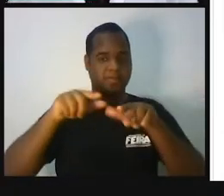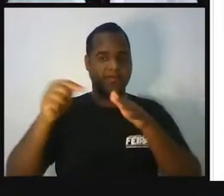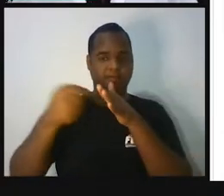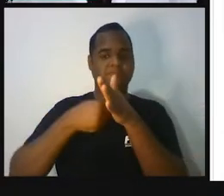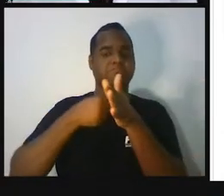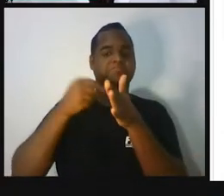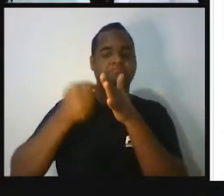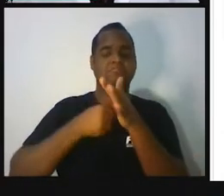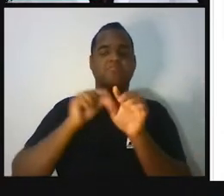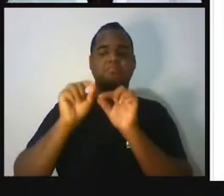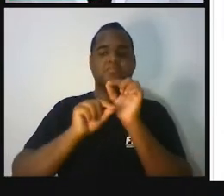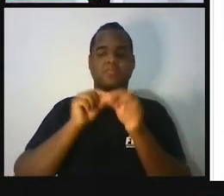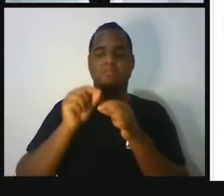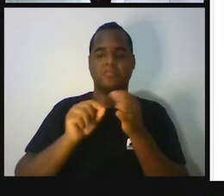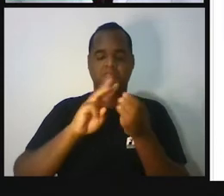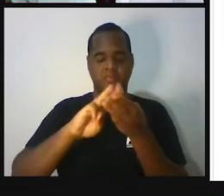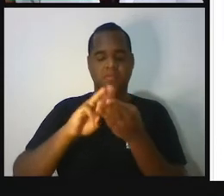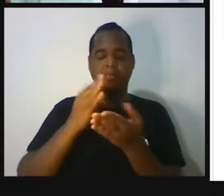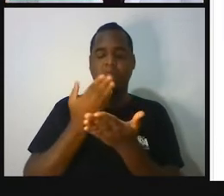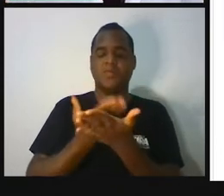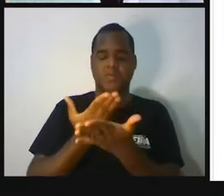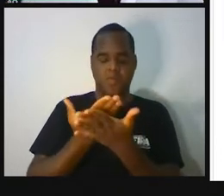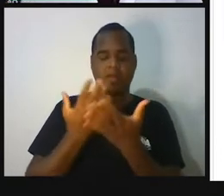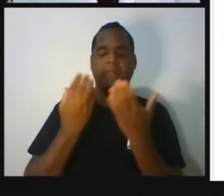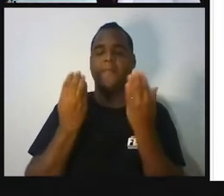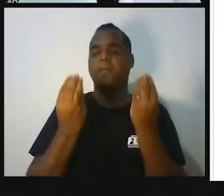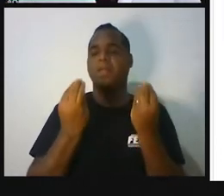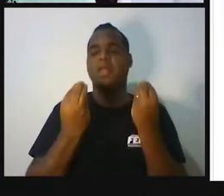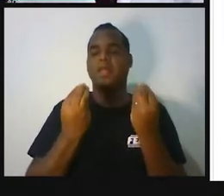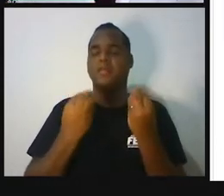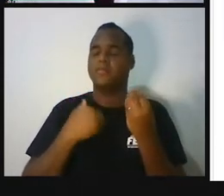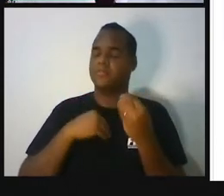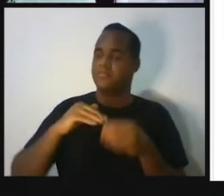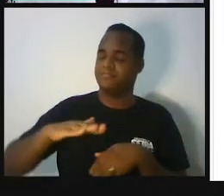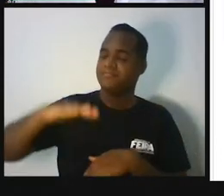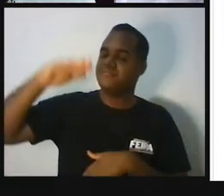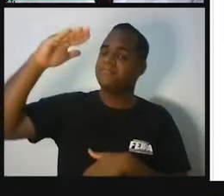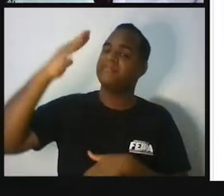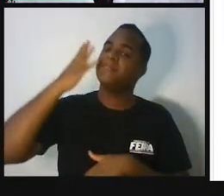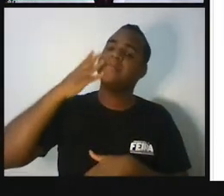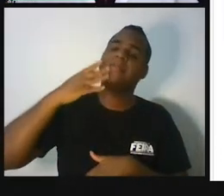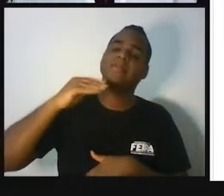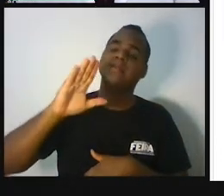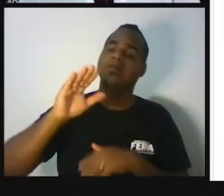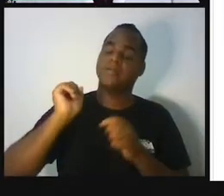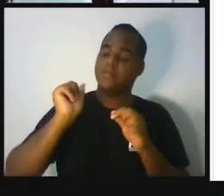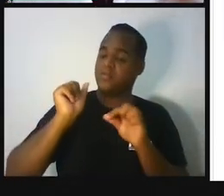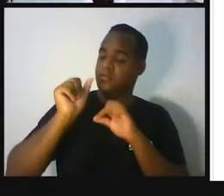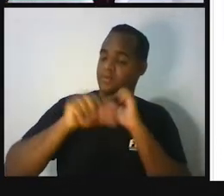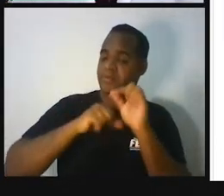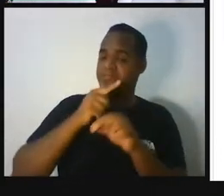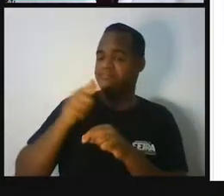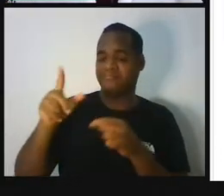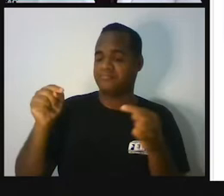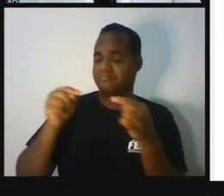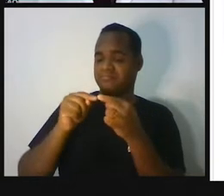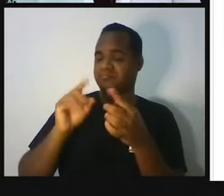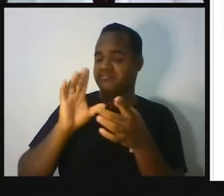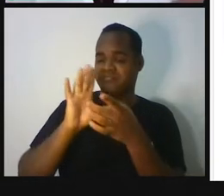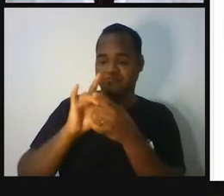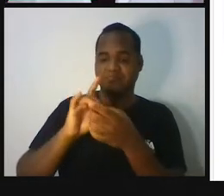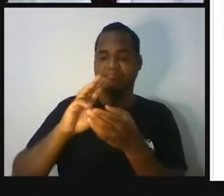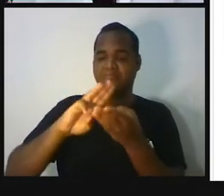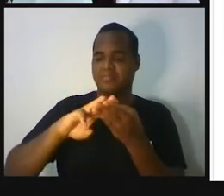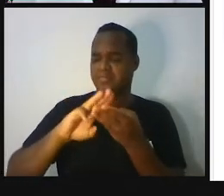se perguntando para que estudar matemática se quando eu crescer eu você a minha profissão não vai exigir